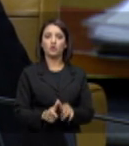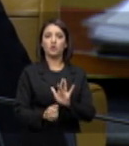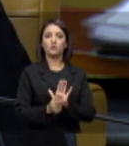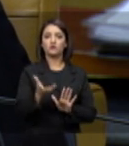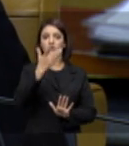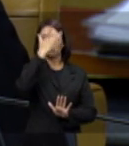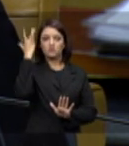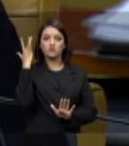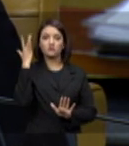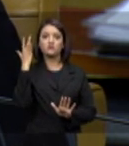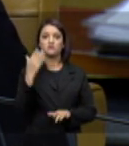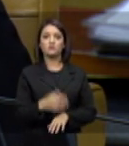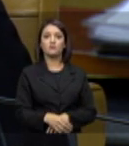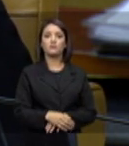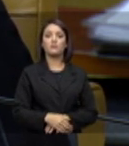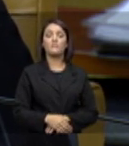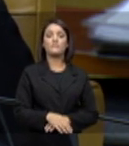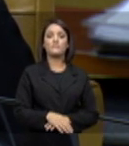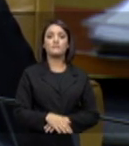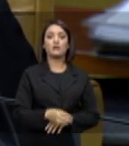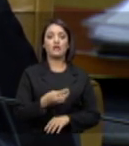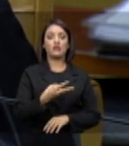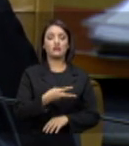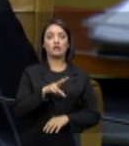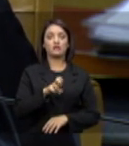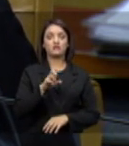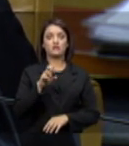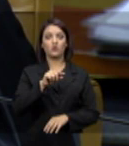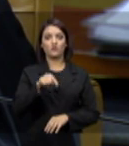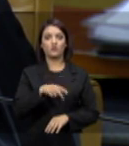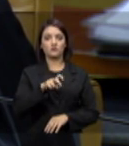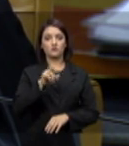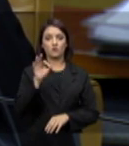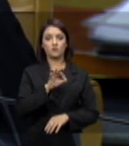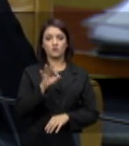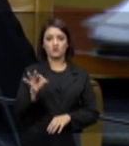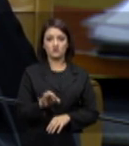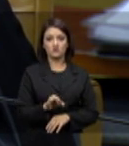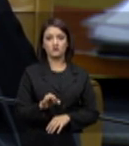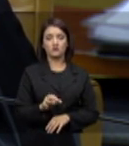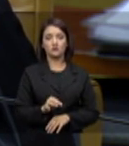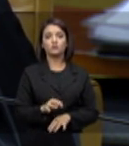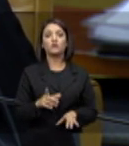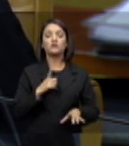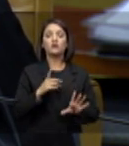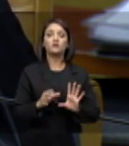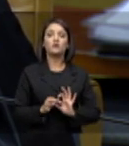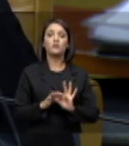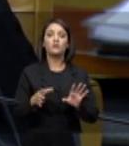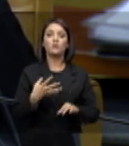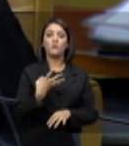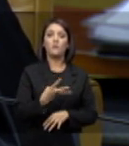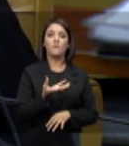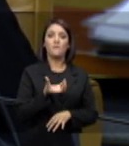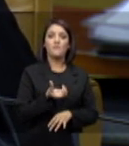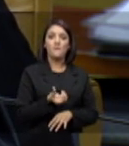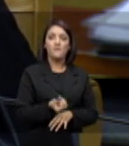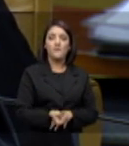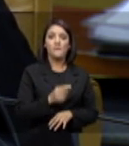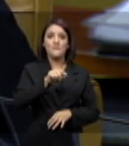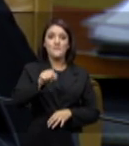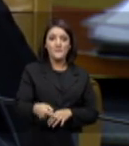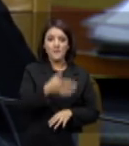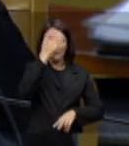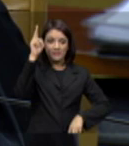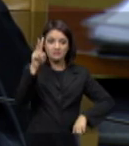de 137,5 por cento da capacidade prevista em dois anos com a liberação de 46 mil